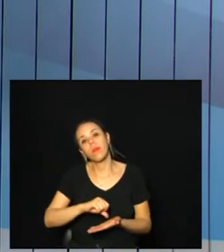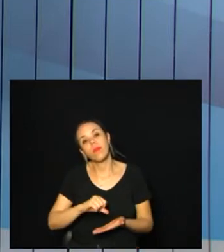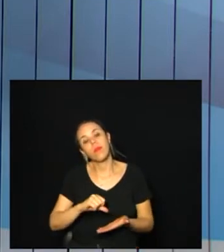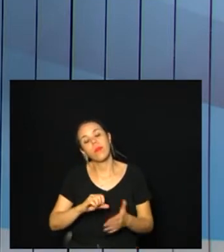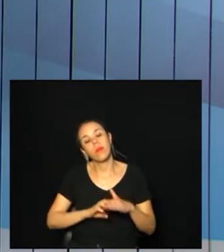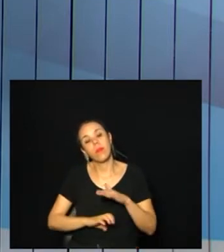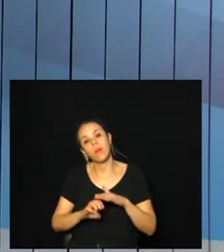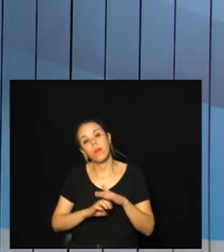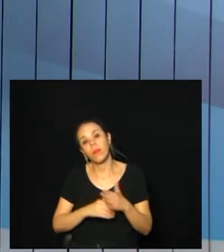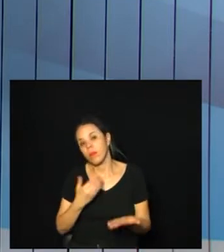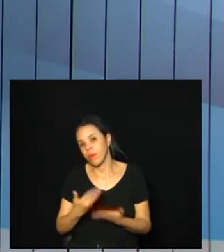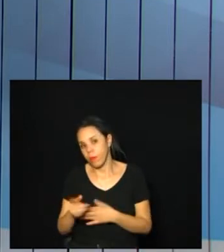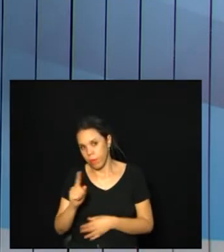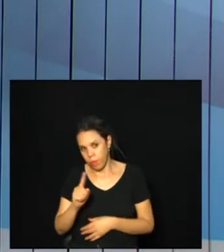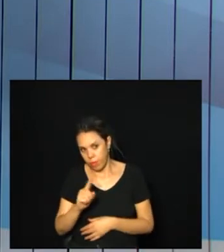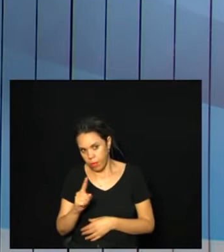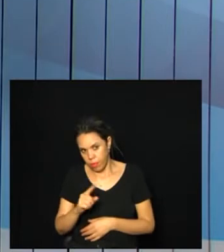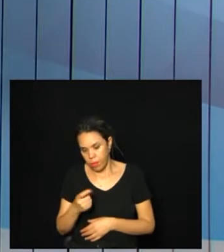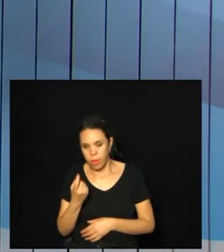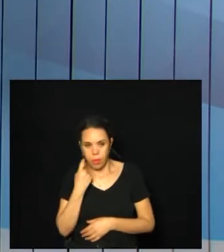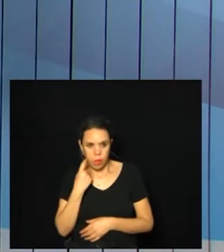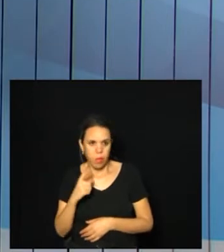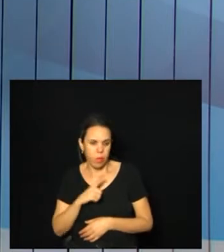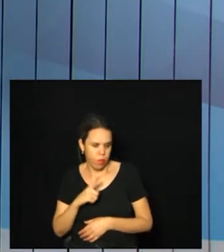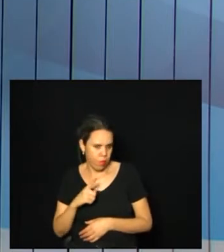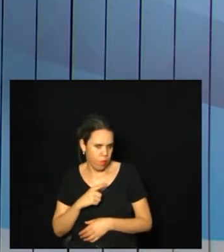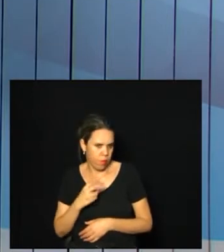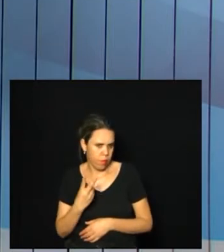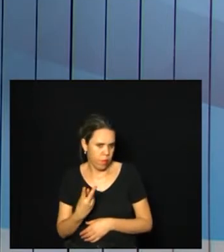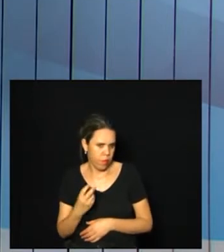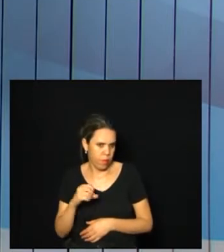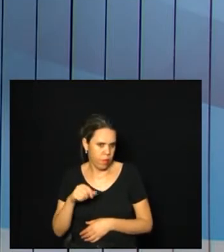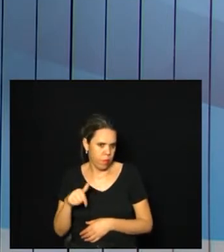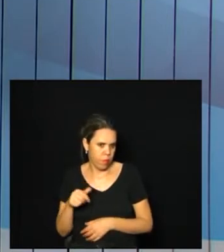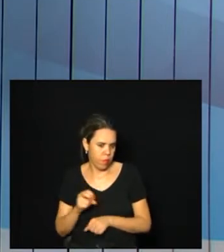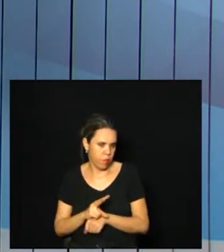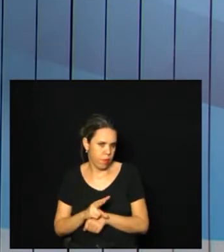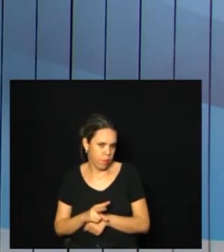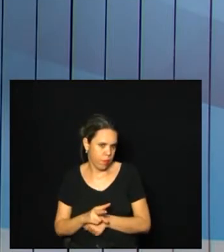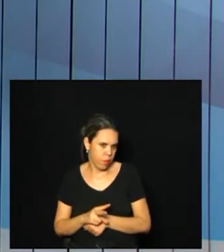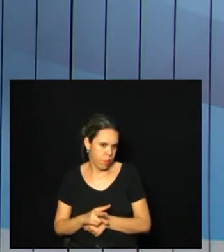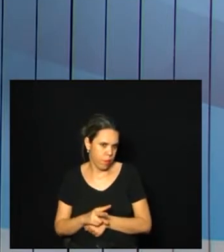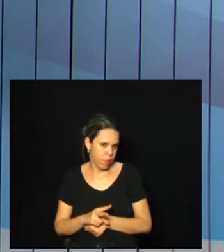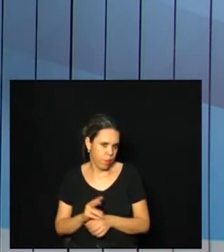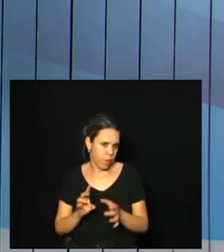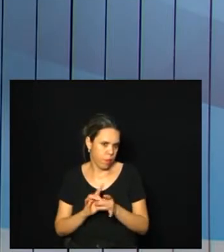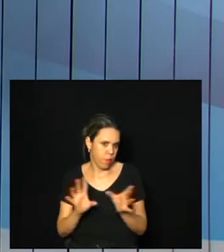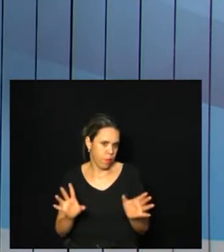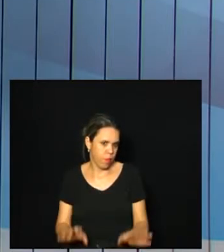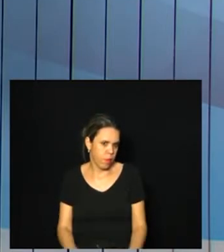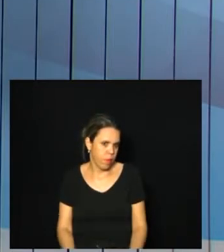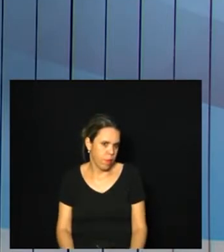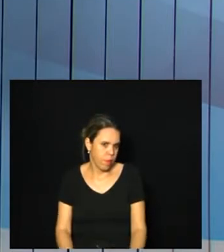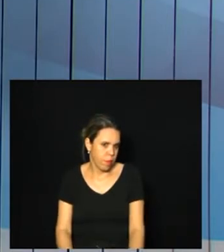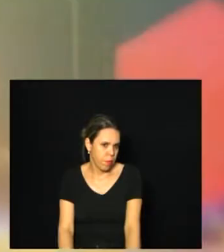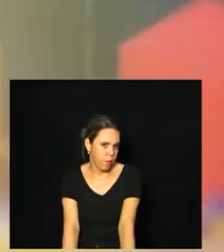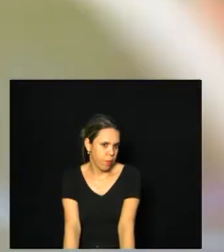Então, não percam, nesta sexta-feira, 297 vagas estão disponíveis.